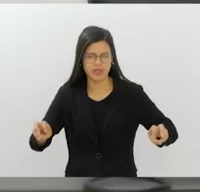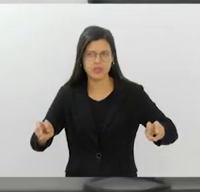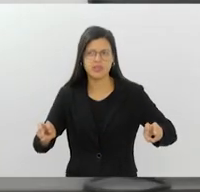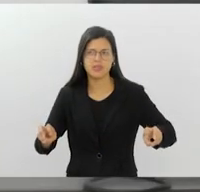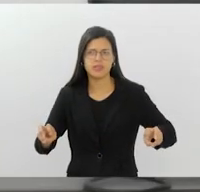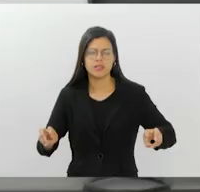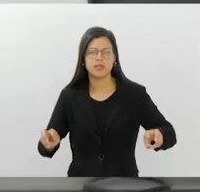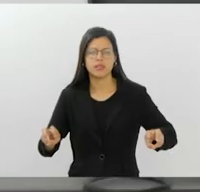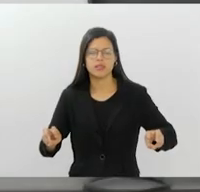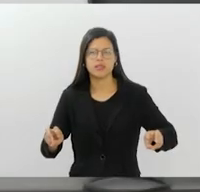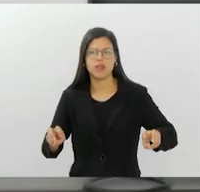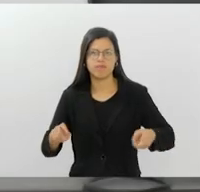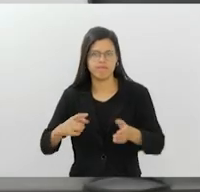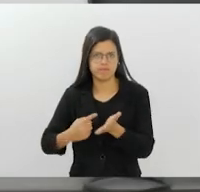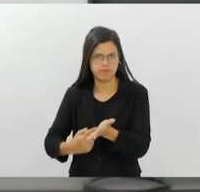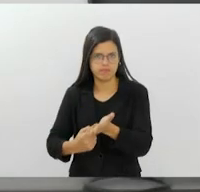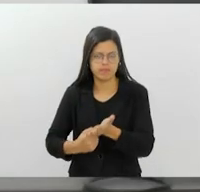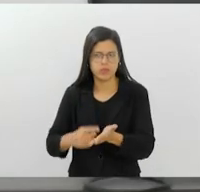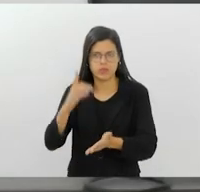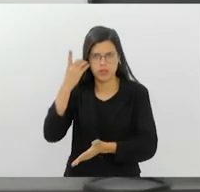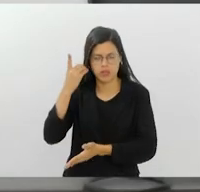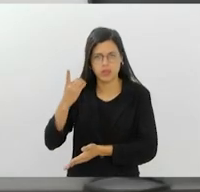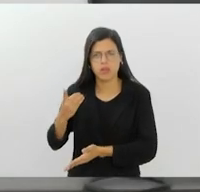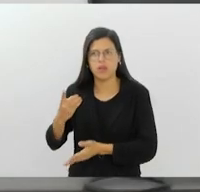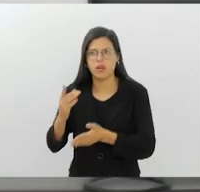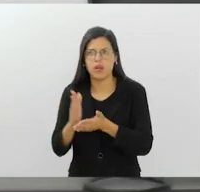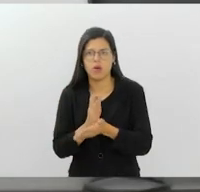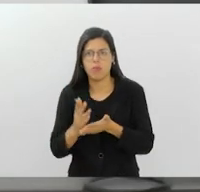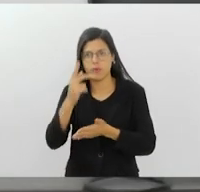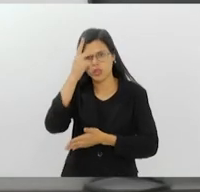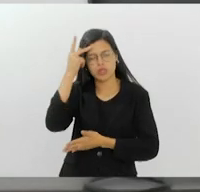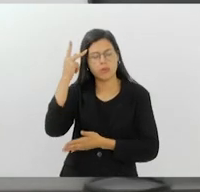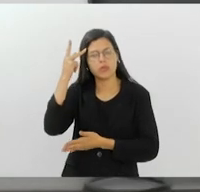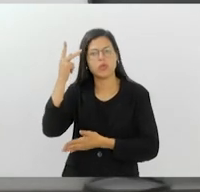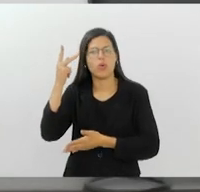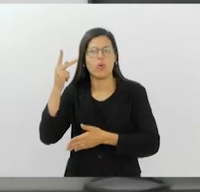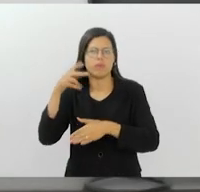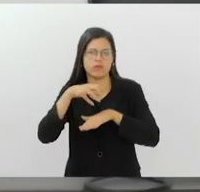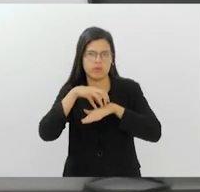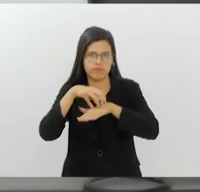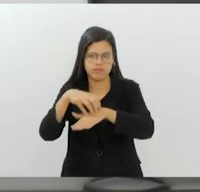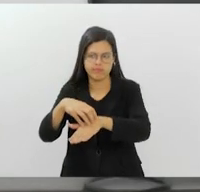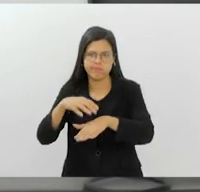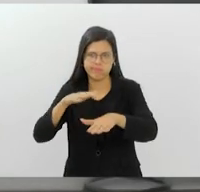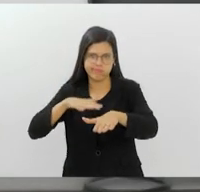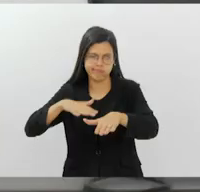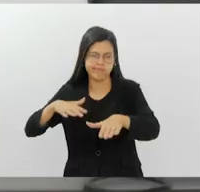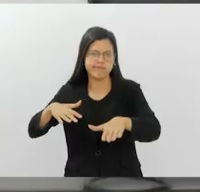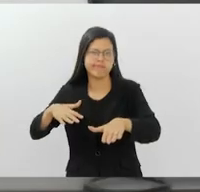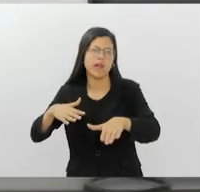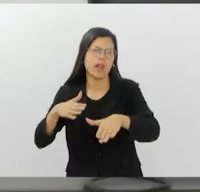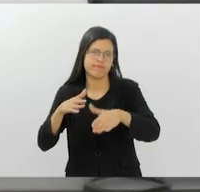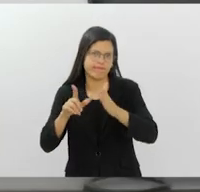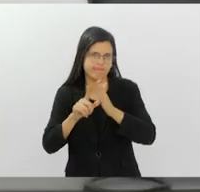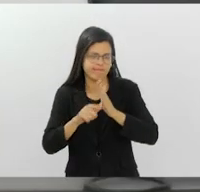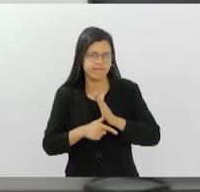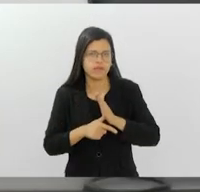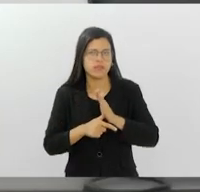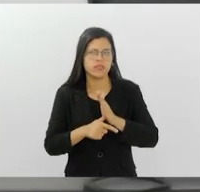a com a Dani Monteiro porque algumas pessoas estão em trânsito chegando aqui né Inclusive